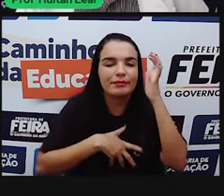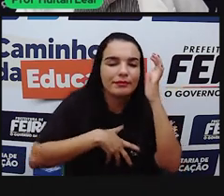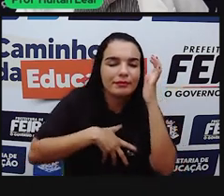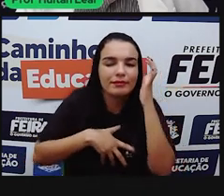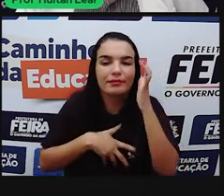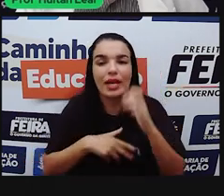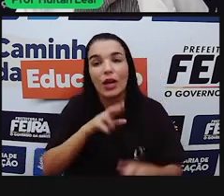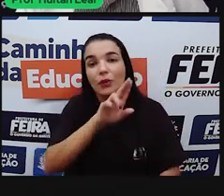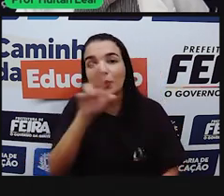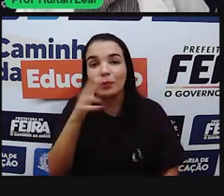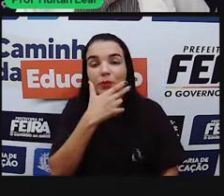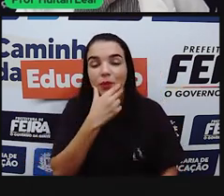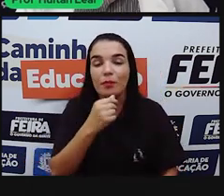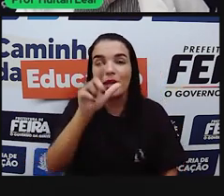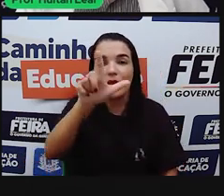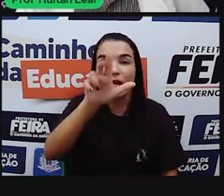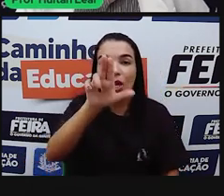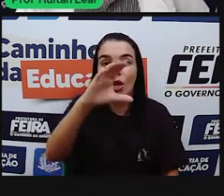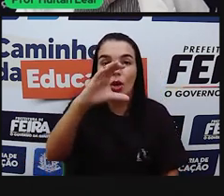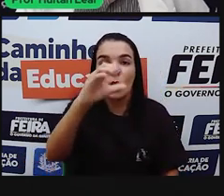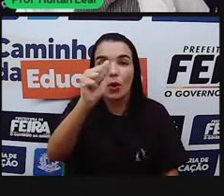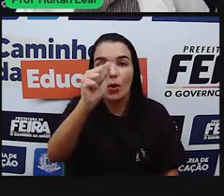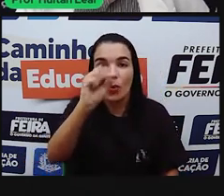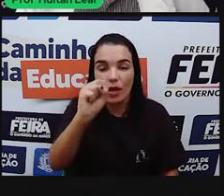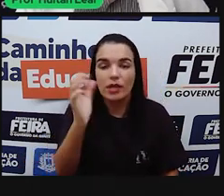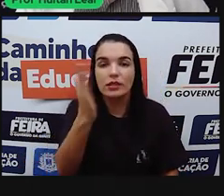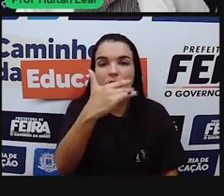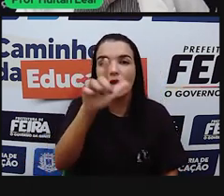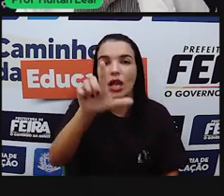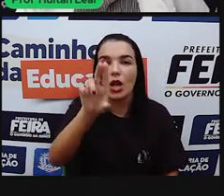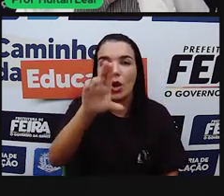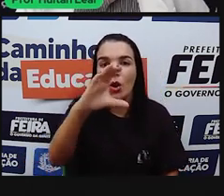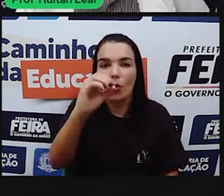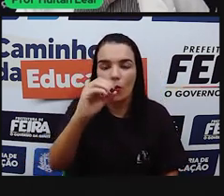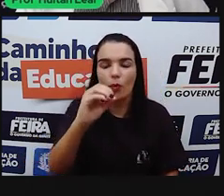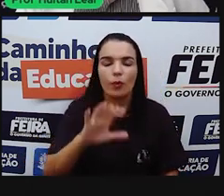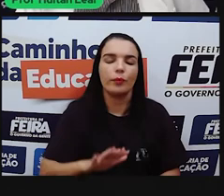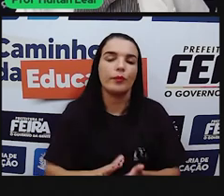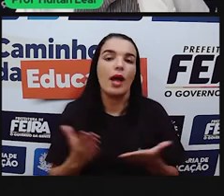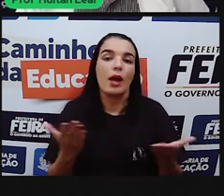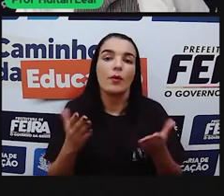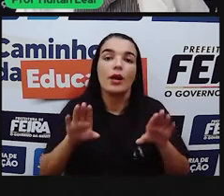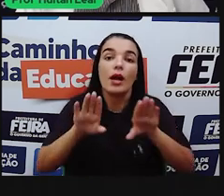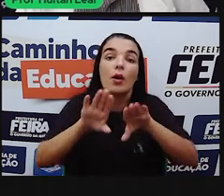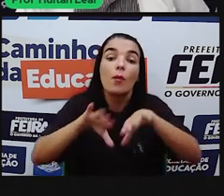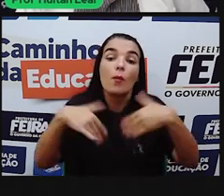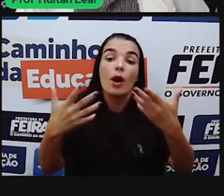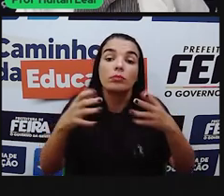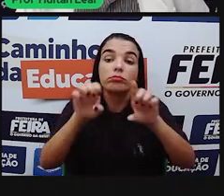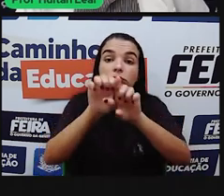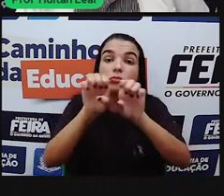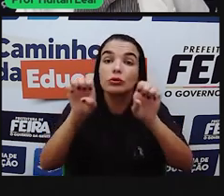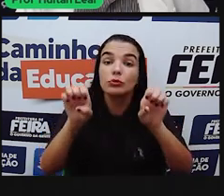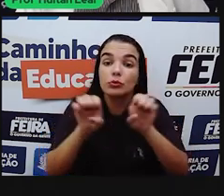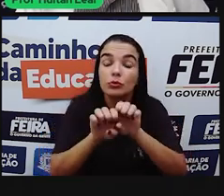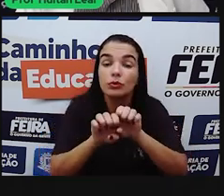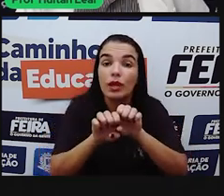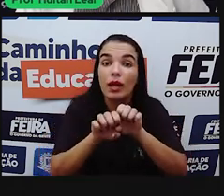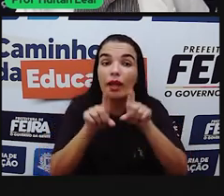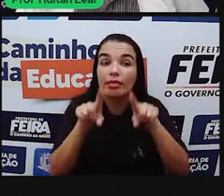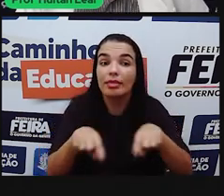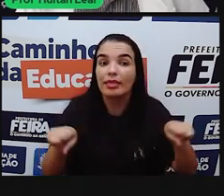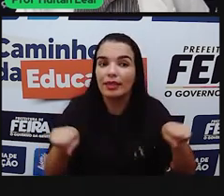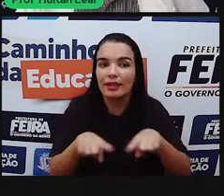Luco. Quais os elementos da composição da canção? Né?